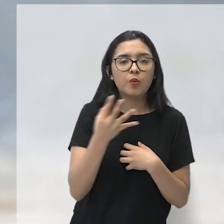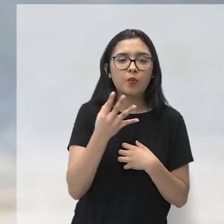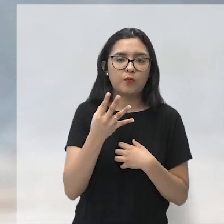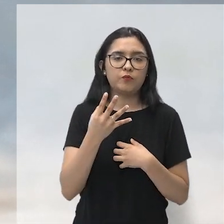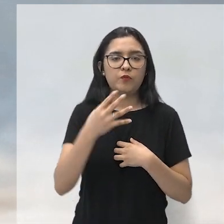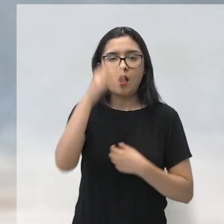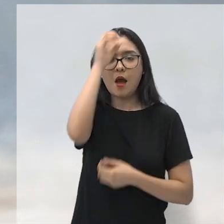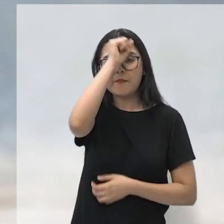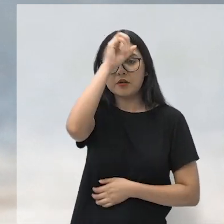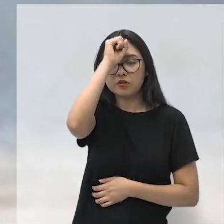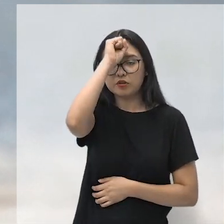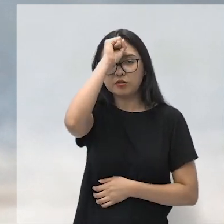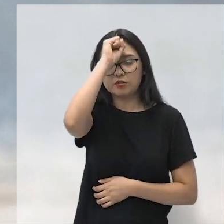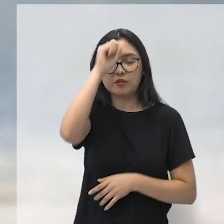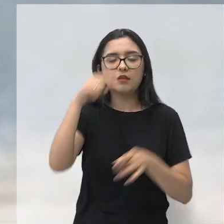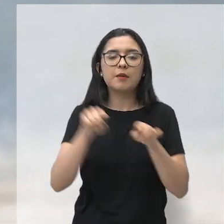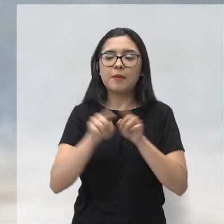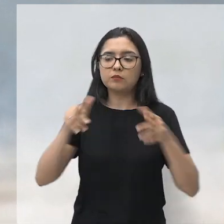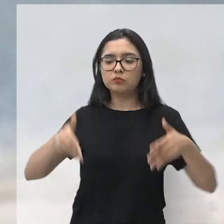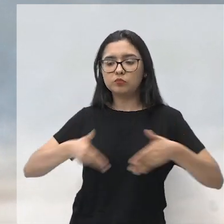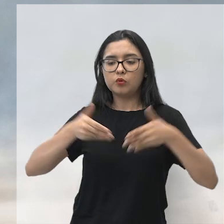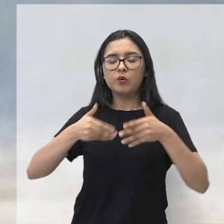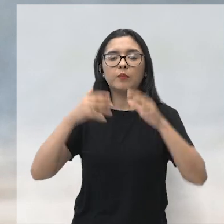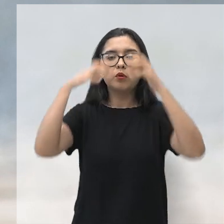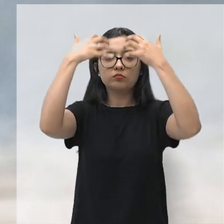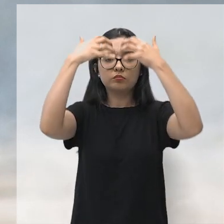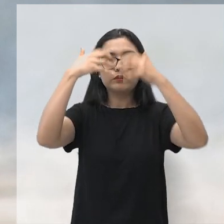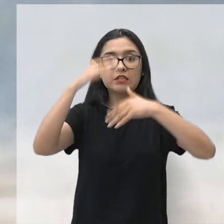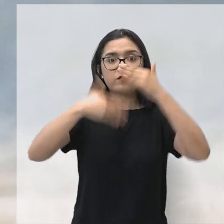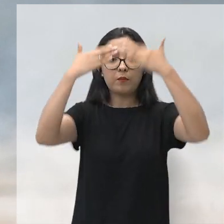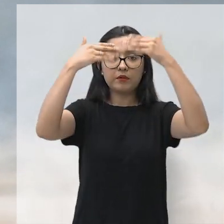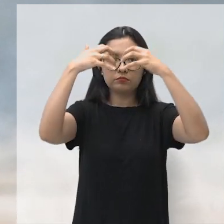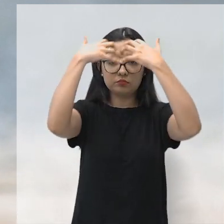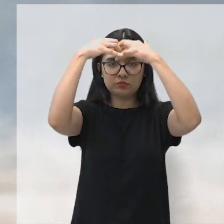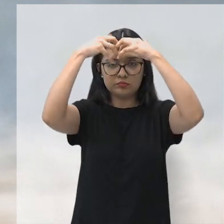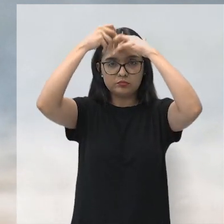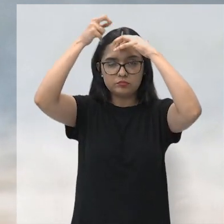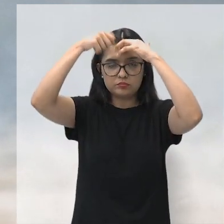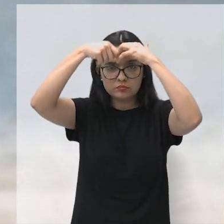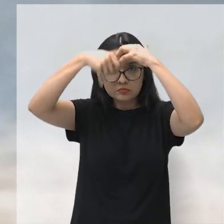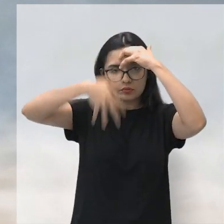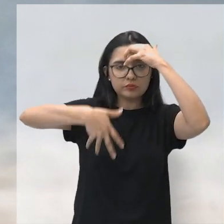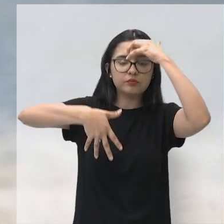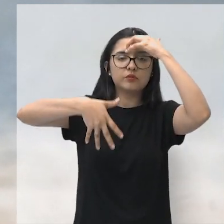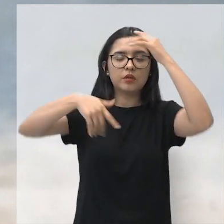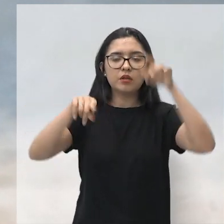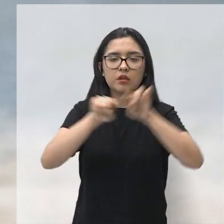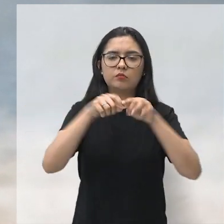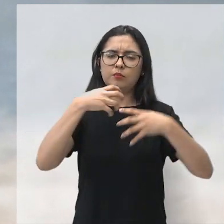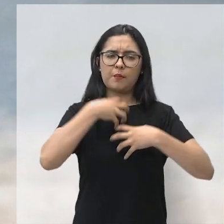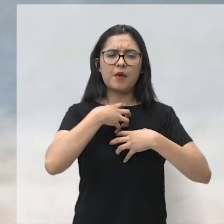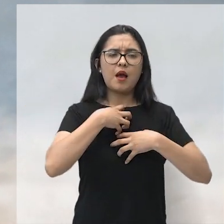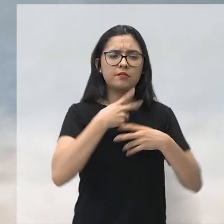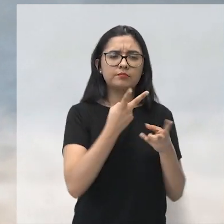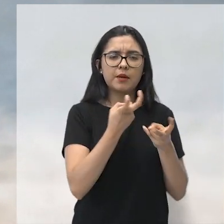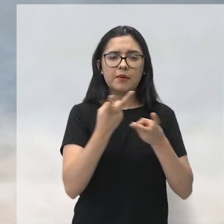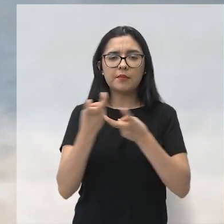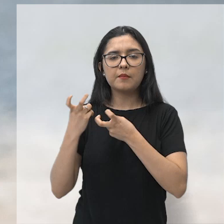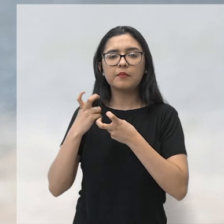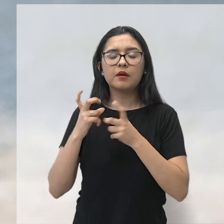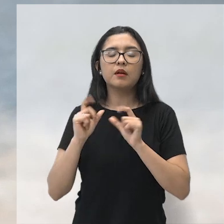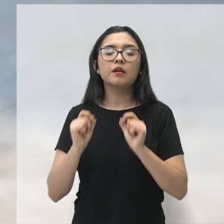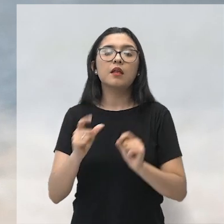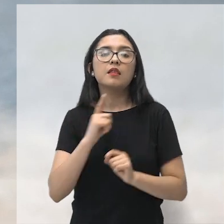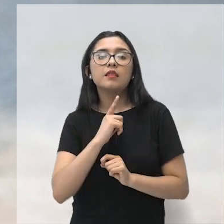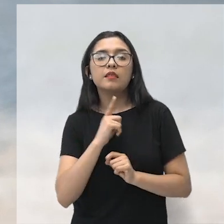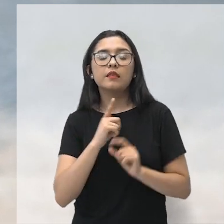aprendizado, um novo estímulo para o desenvolvimento do sistema nervoso. Através dos sentidos, as crianças constroem